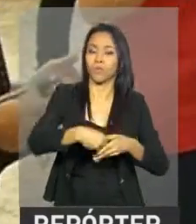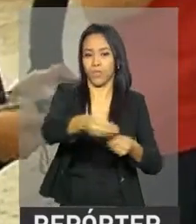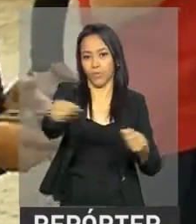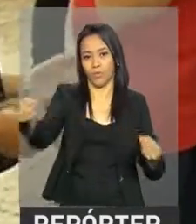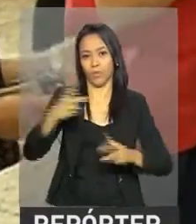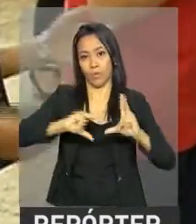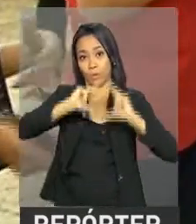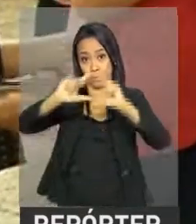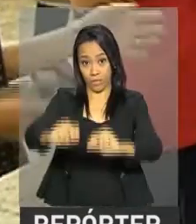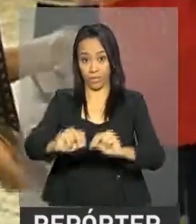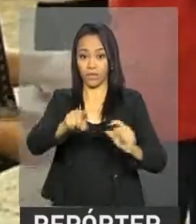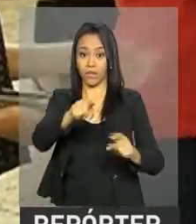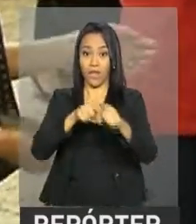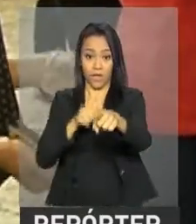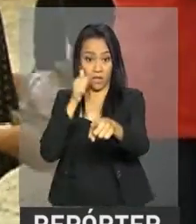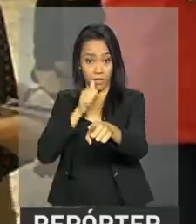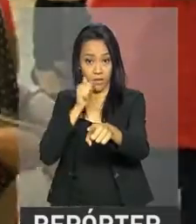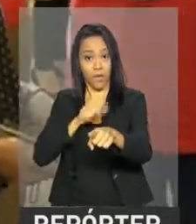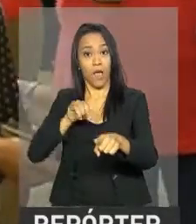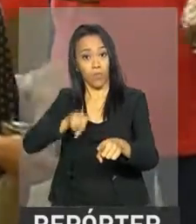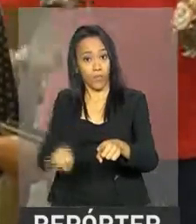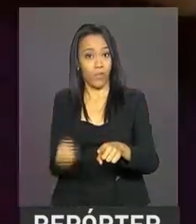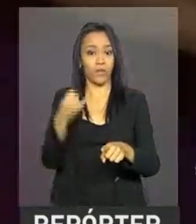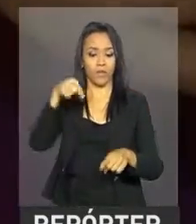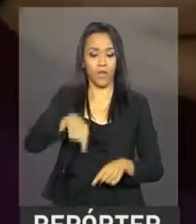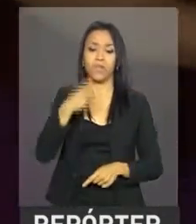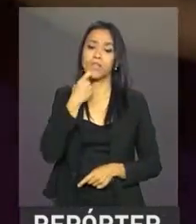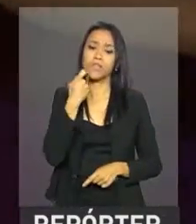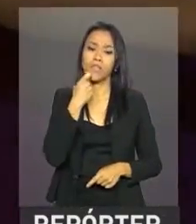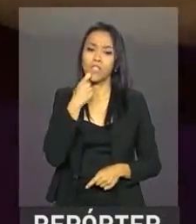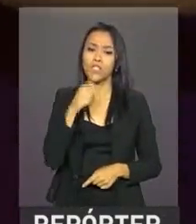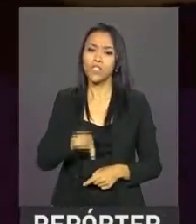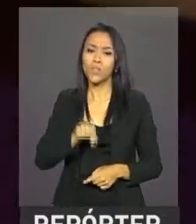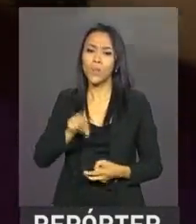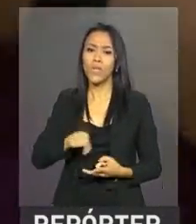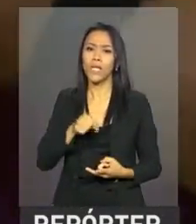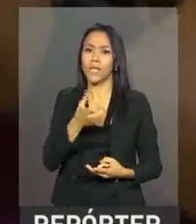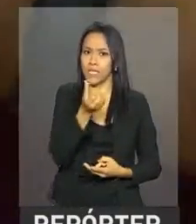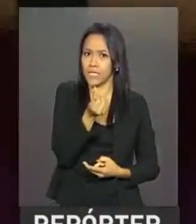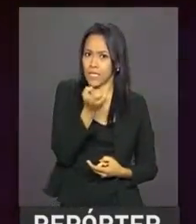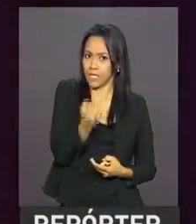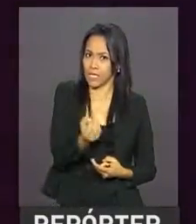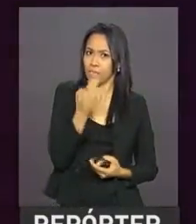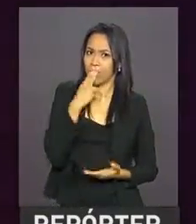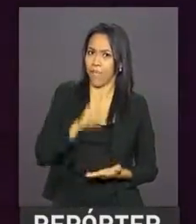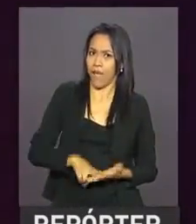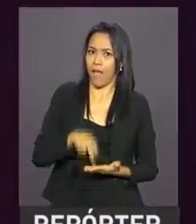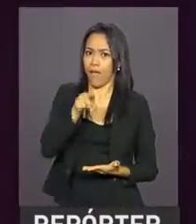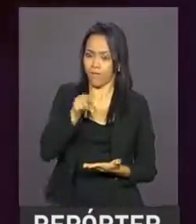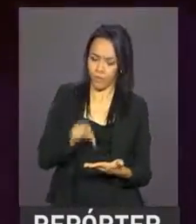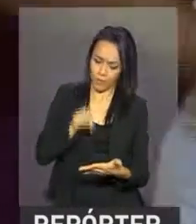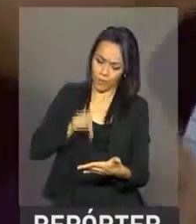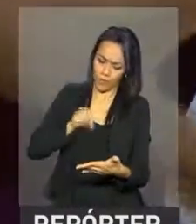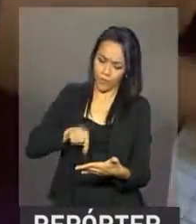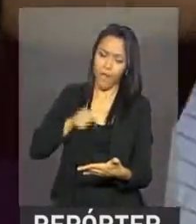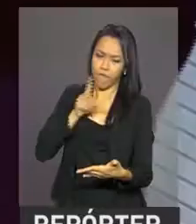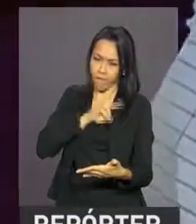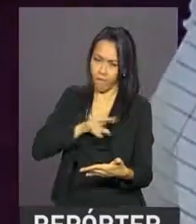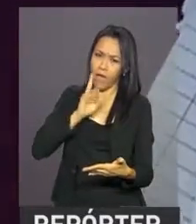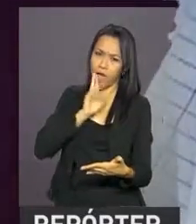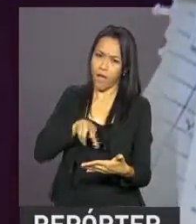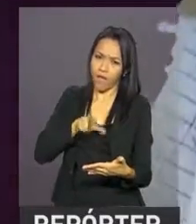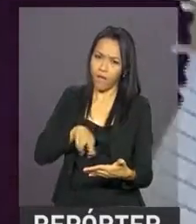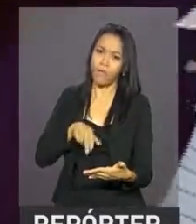aproveitou o lançamento da campanha nesta sexta-feira para já escolher 60 cartas. Esses pedidos vão ser atendidos